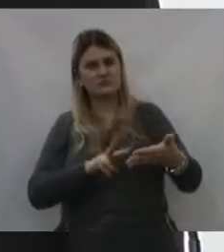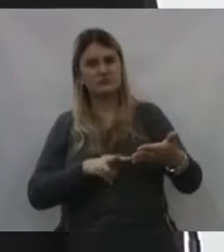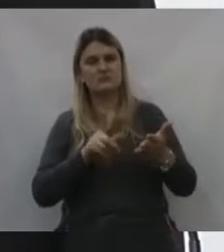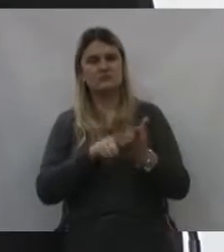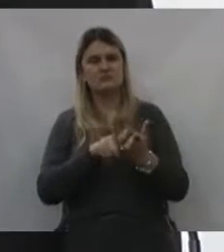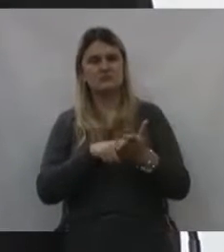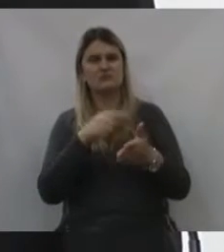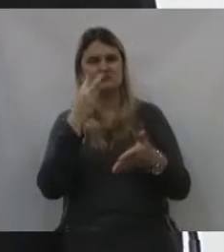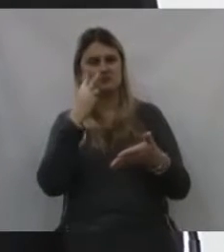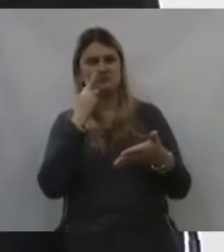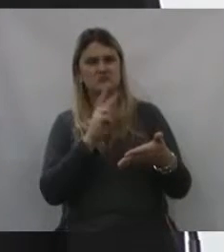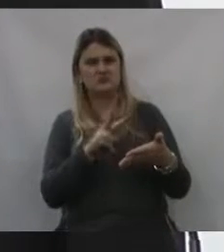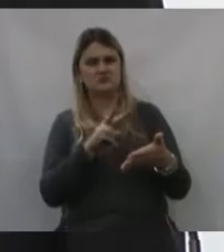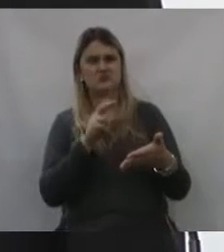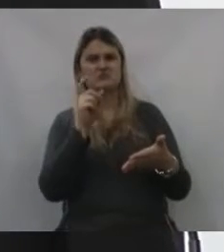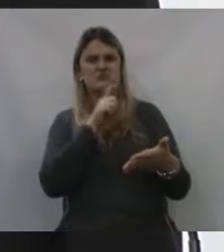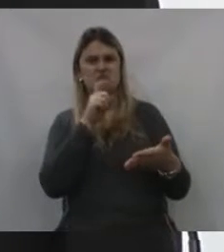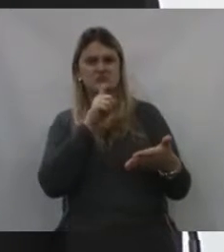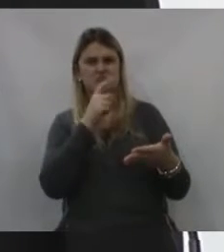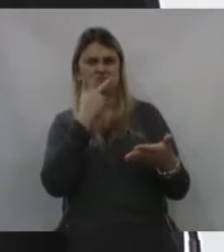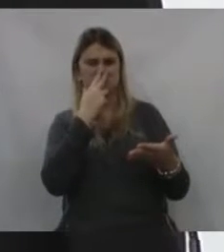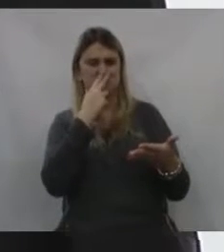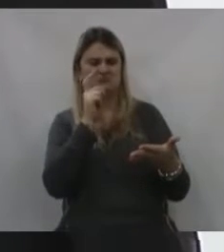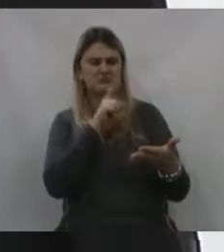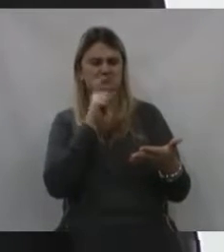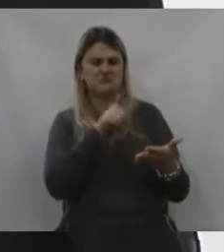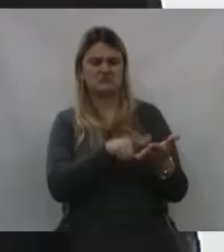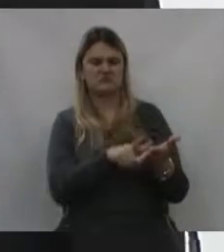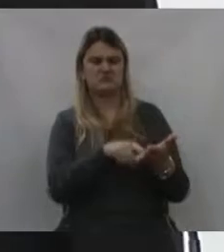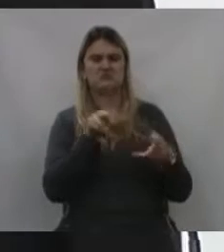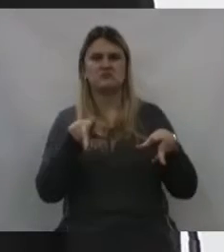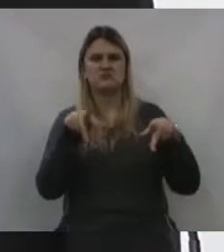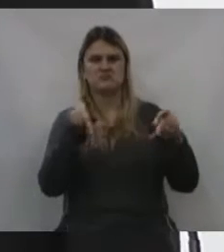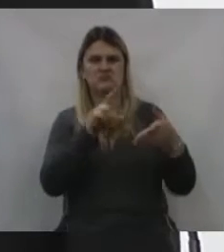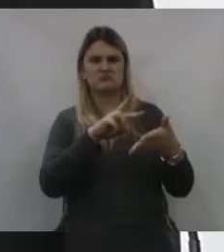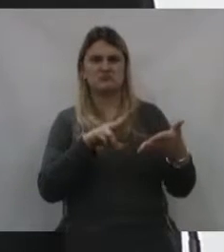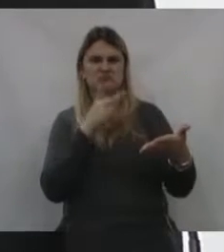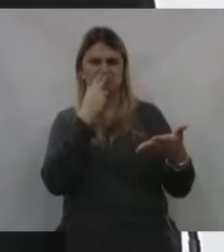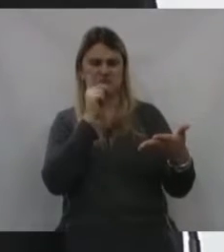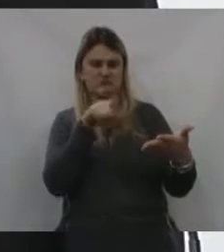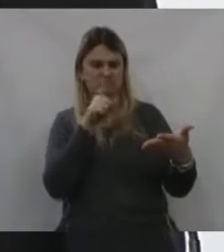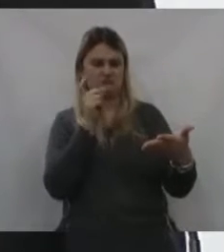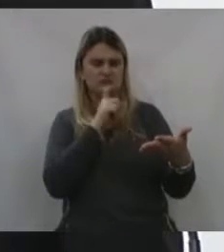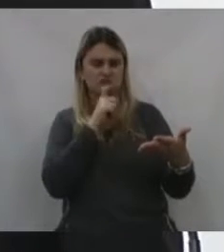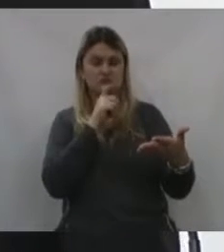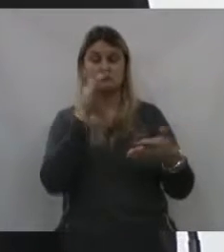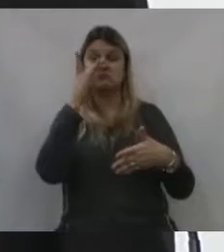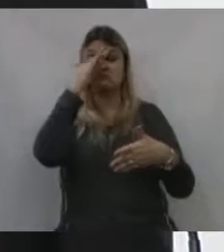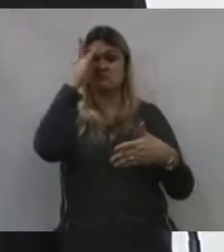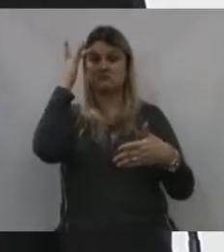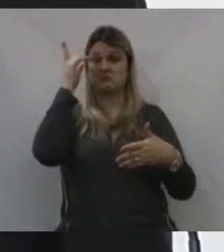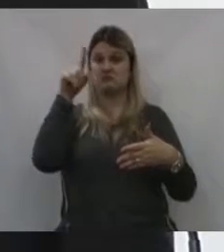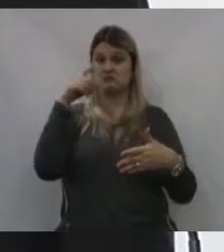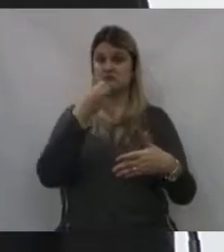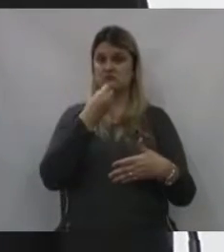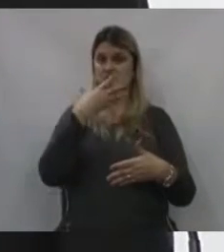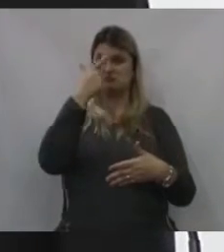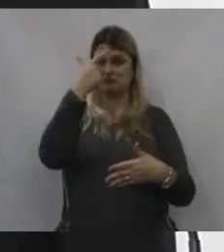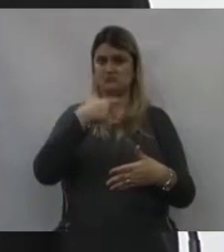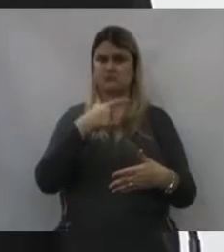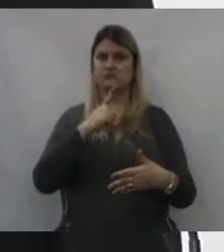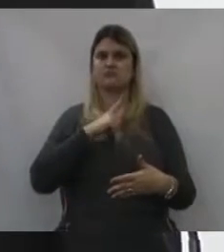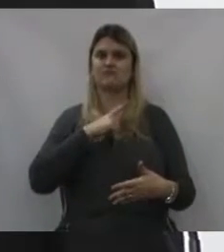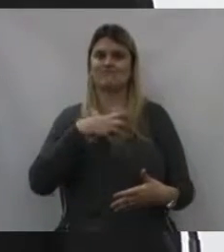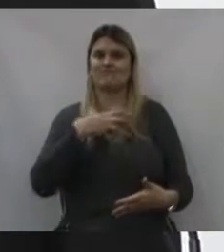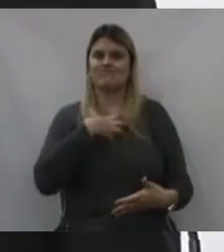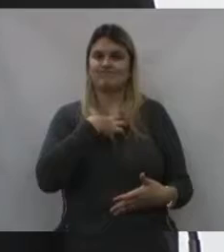pegar uma matéria e ver uma mentira sendo colocada para a população. Isso machuca. As pessoas que são de bem, elas se